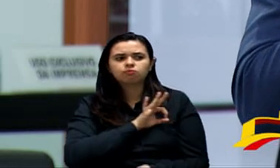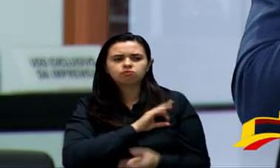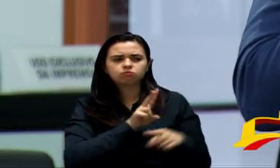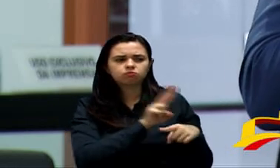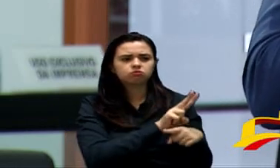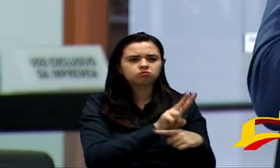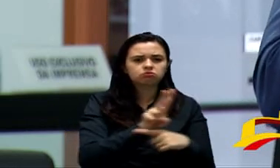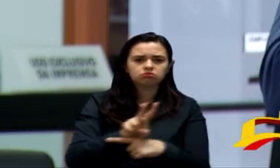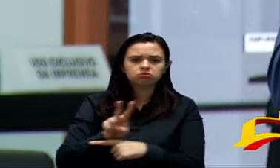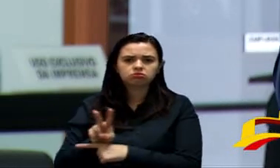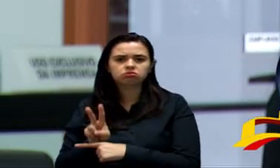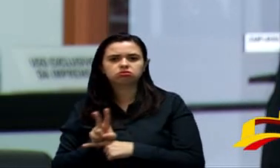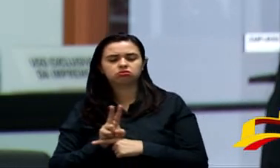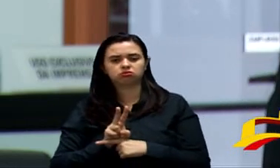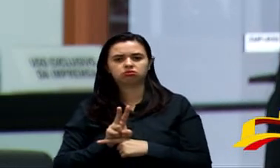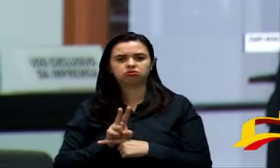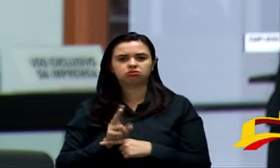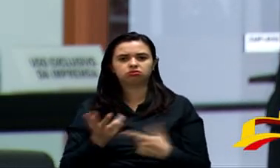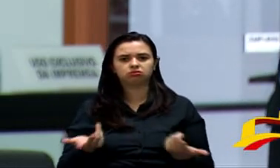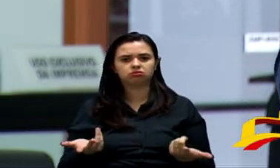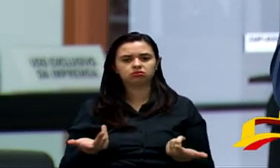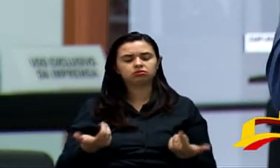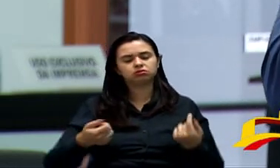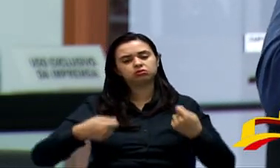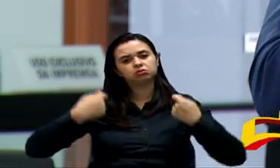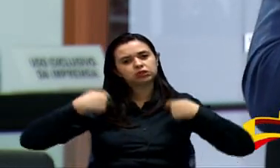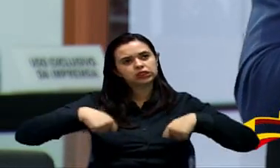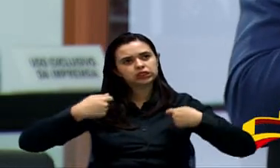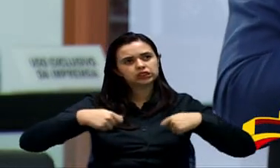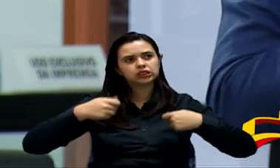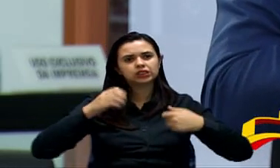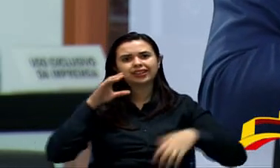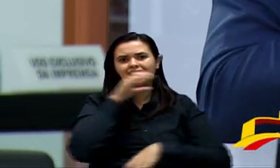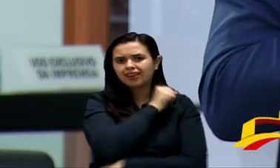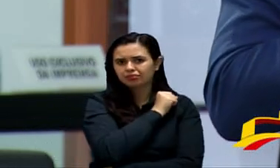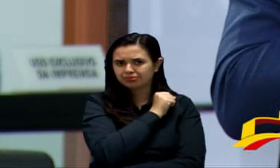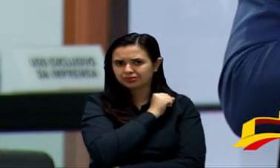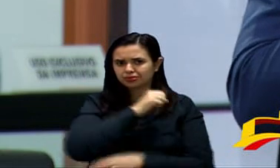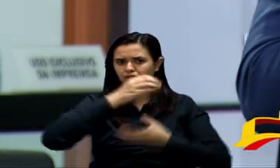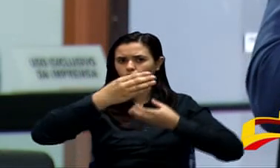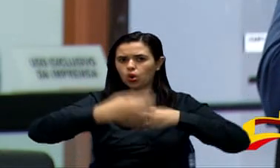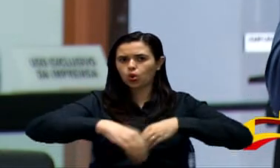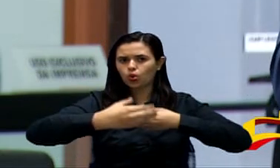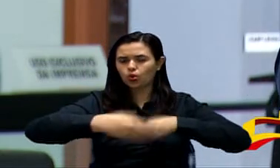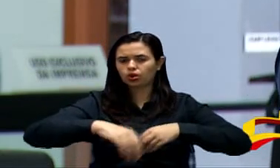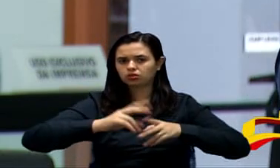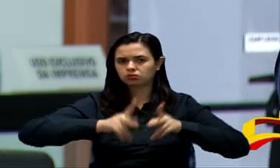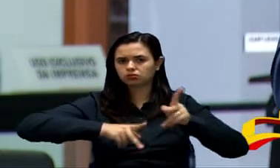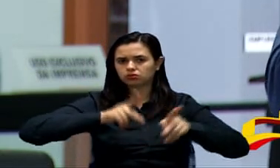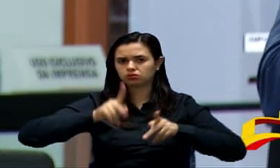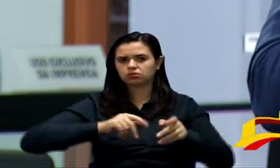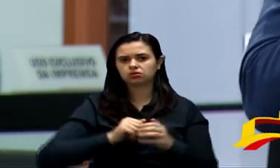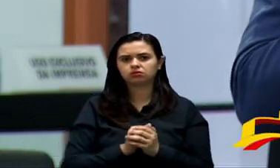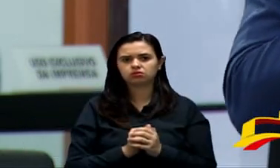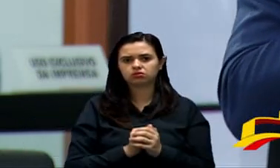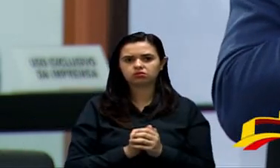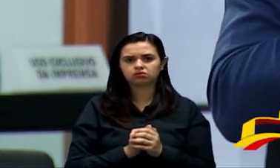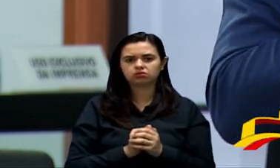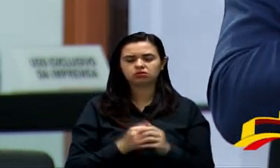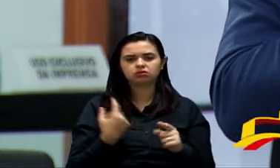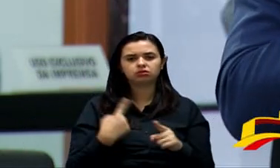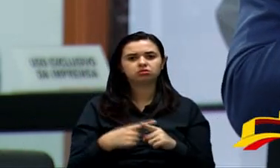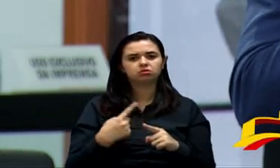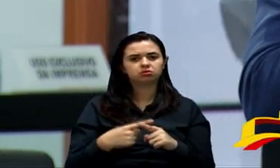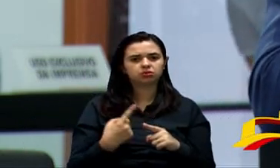aumentar, né, o efetivo, de fazer logo esse concurso público... Para retrazer... Né, é, porque eles estão com o cobertor curto. Tem